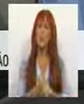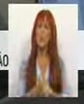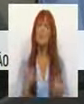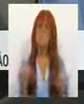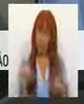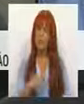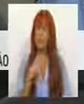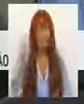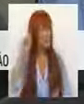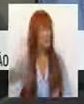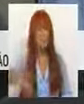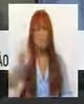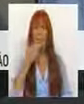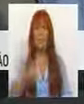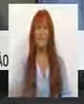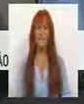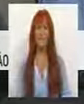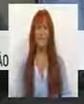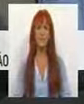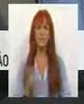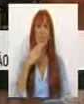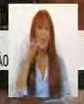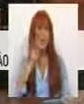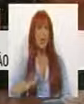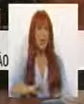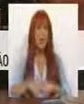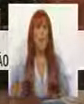porque de facto tem muito mérito. Muito obrigada. Muito obrigada, Sra. Deputada. A resposta...